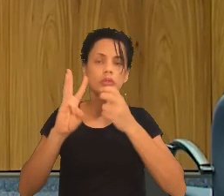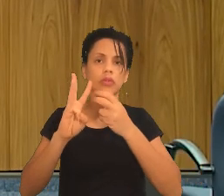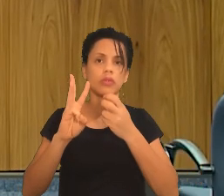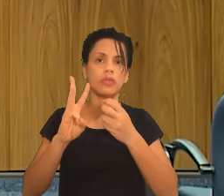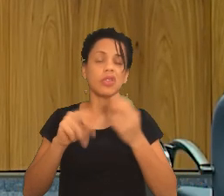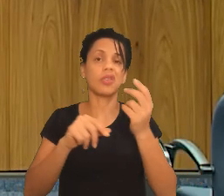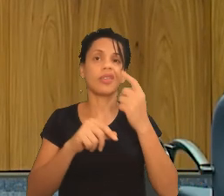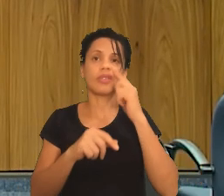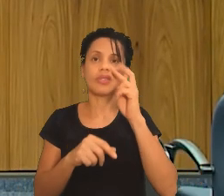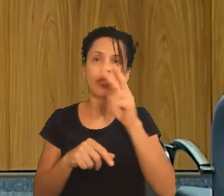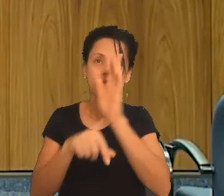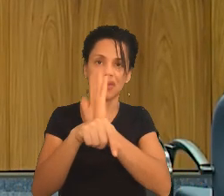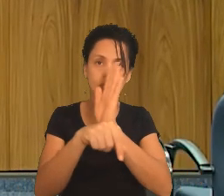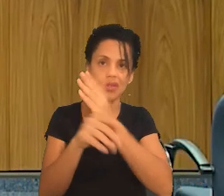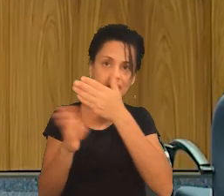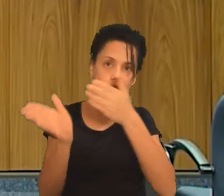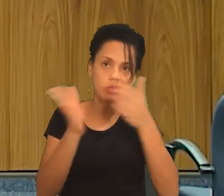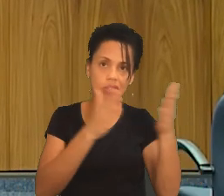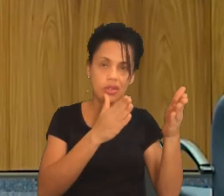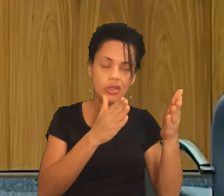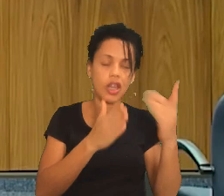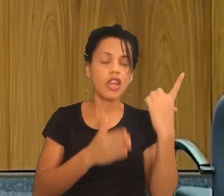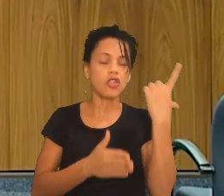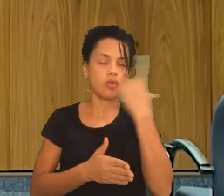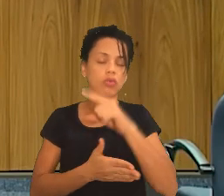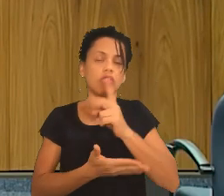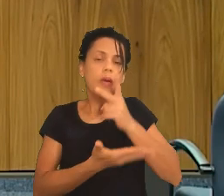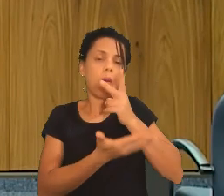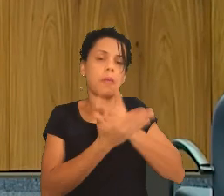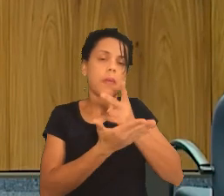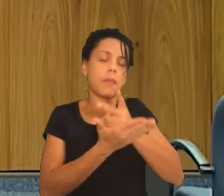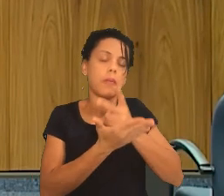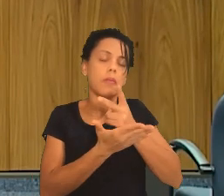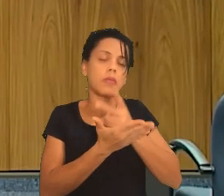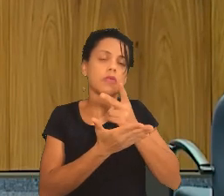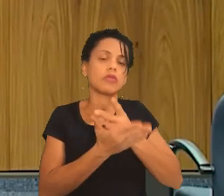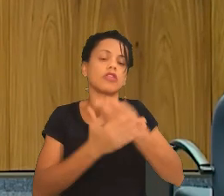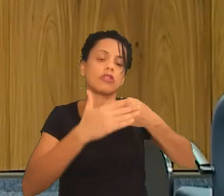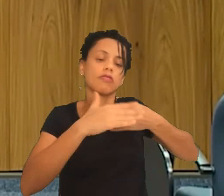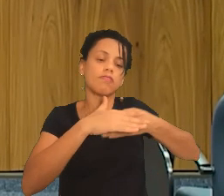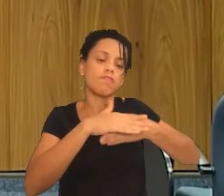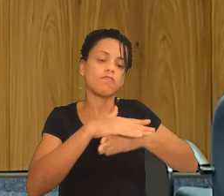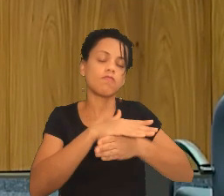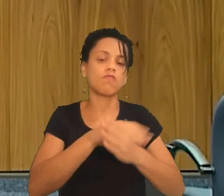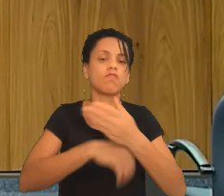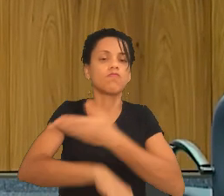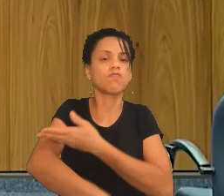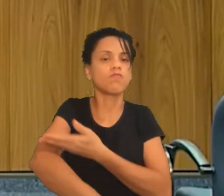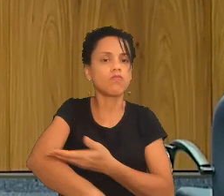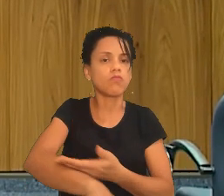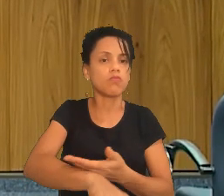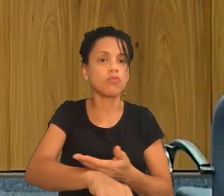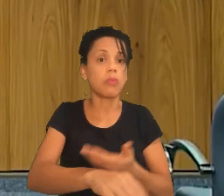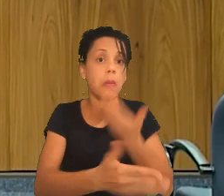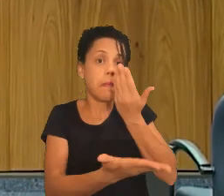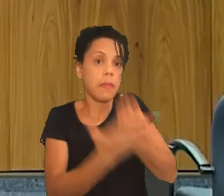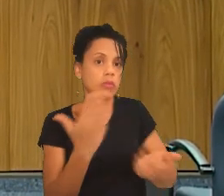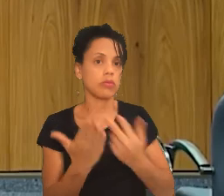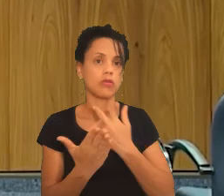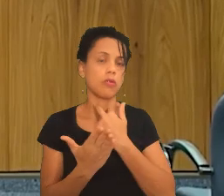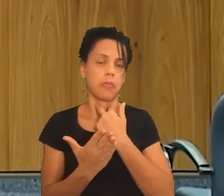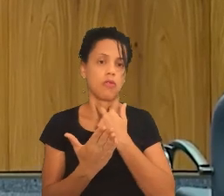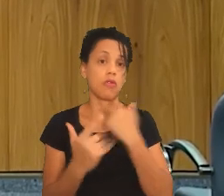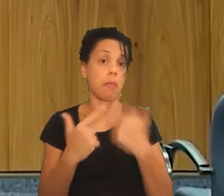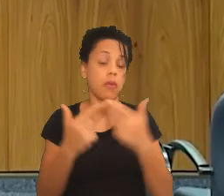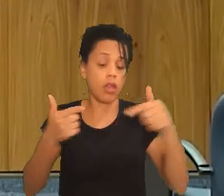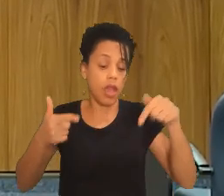tempo a gente conseguiu manter esse costume e a gente não pode perder ele de maneira alguma, até porque eu estou aqui representando também